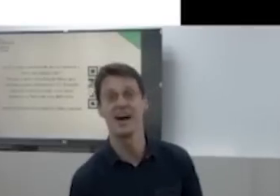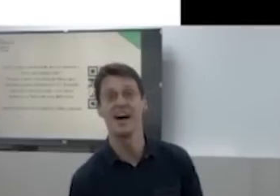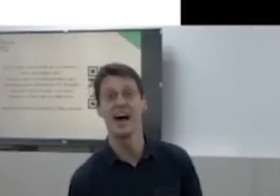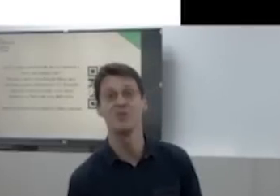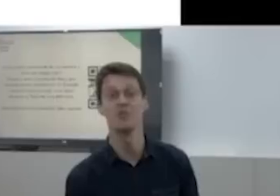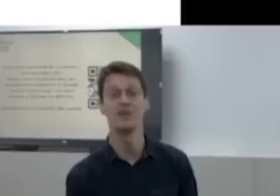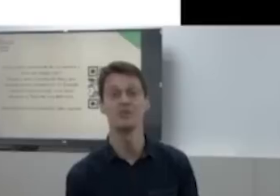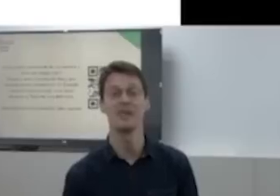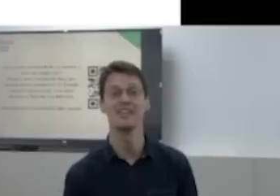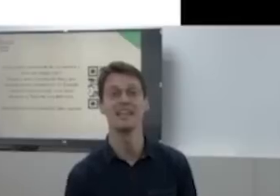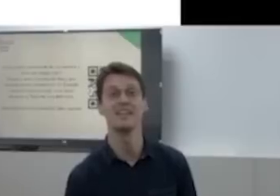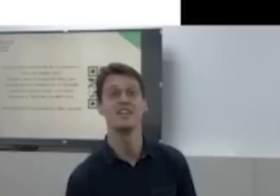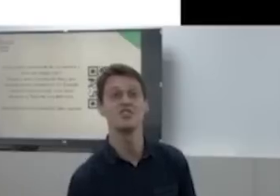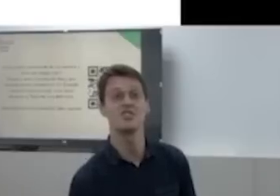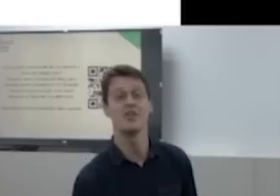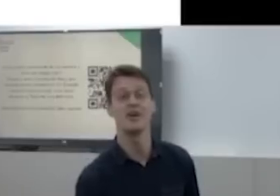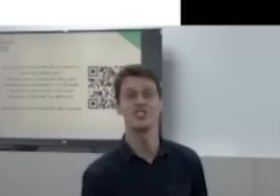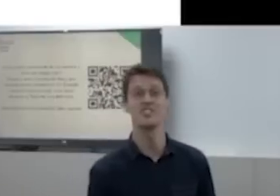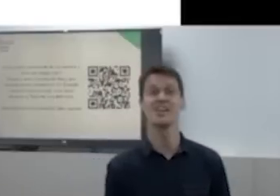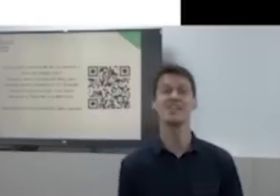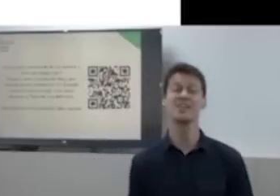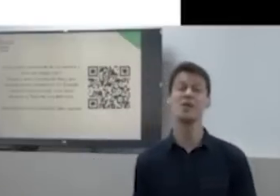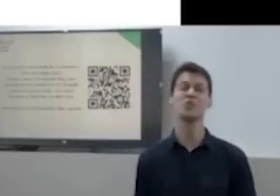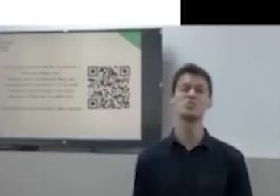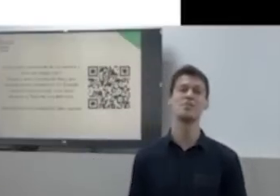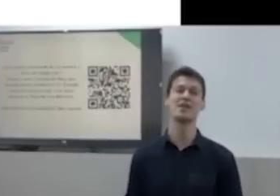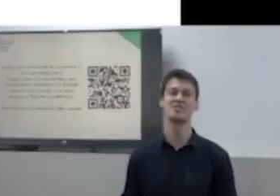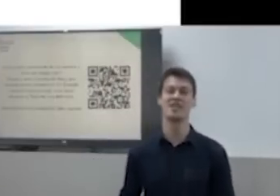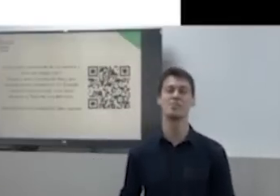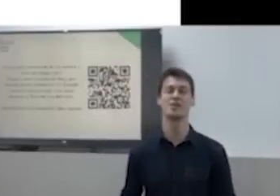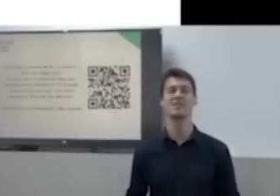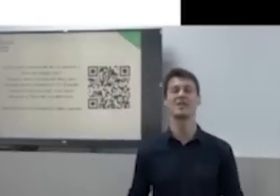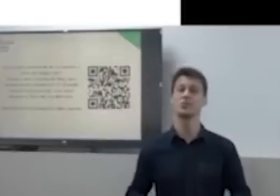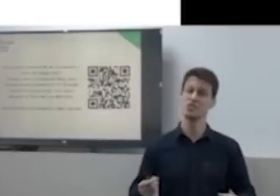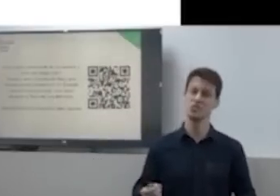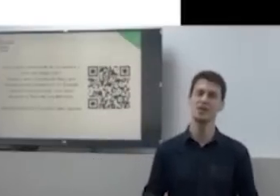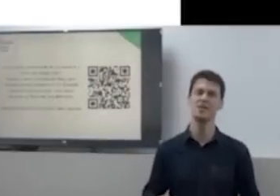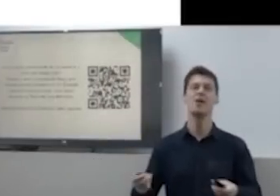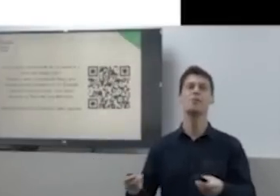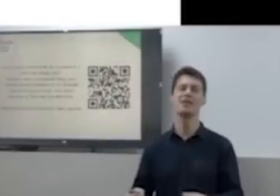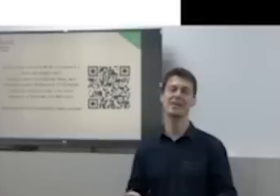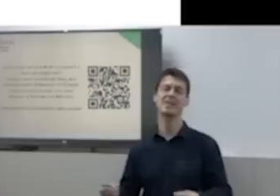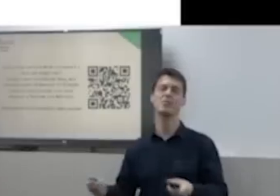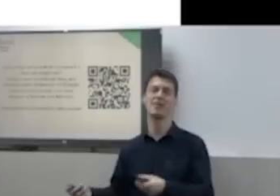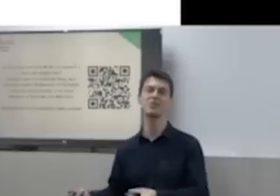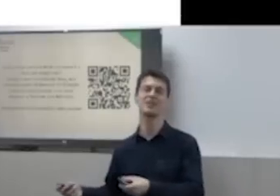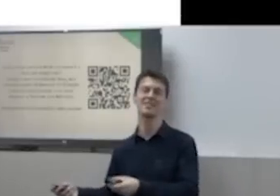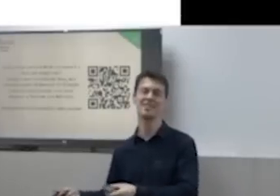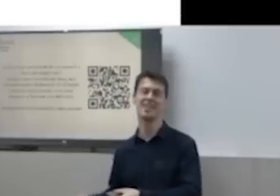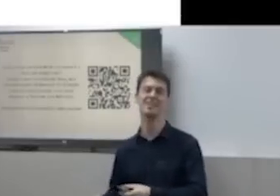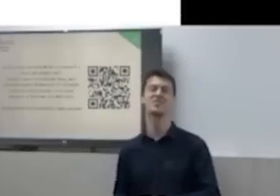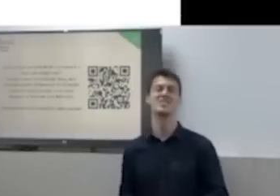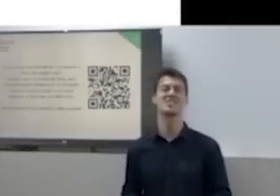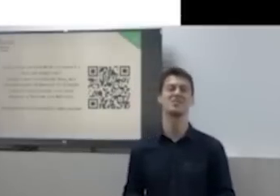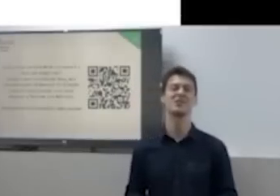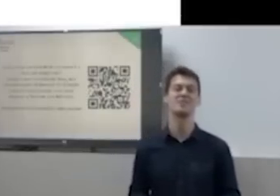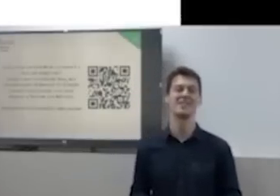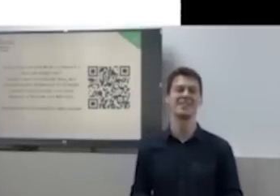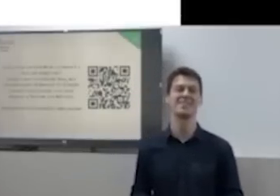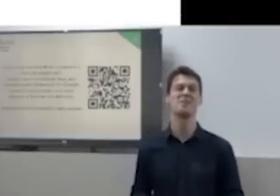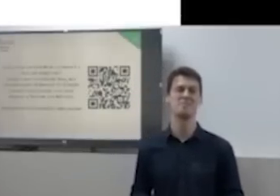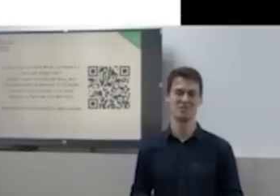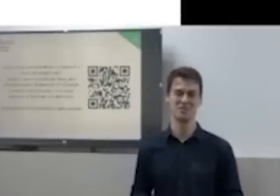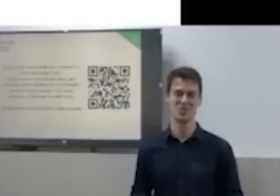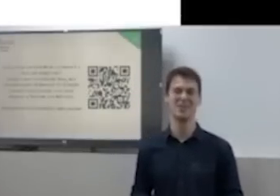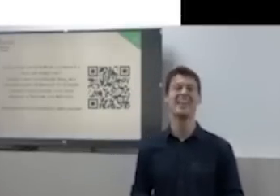consegue observar a curvatura dele. Só não ache estranho que tem alguns momentos que a câmera vai estar toda escura, porque é aquele momento da Terra que não está